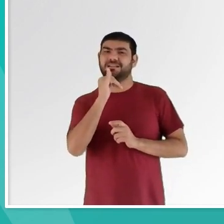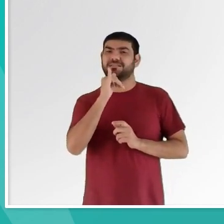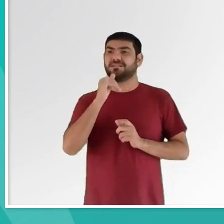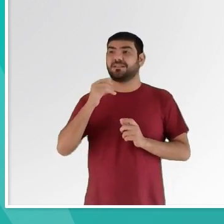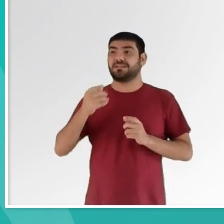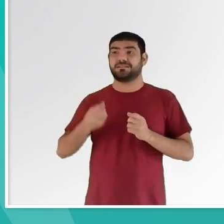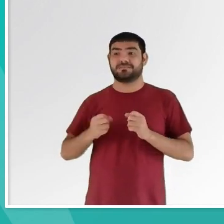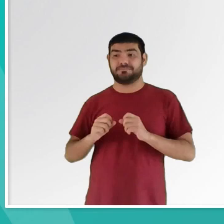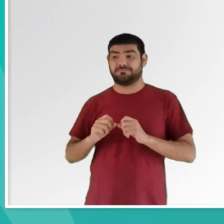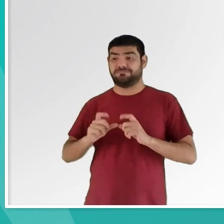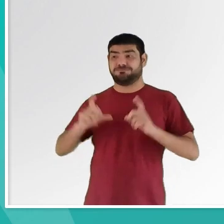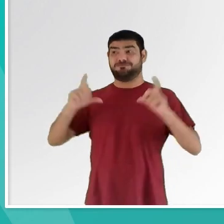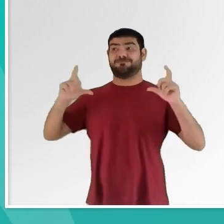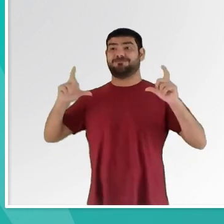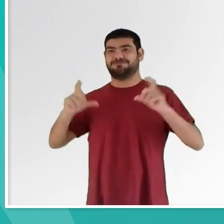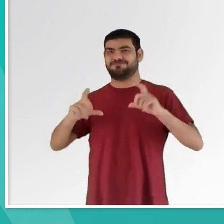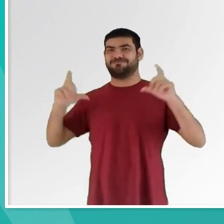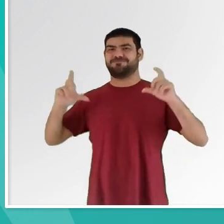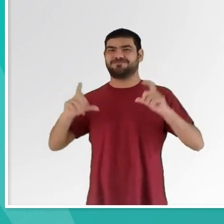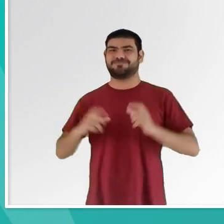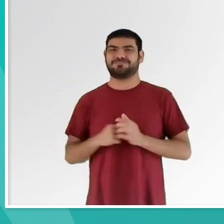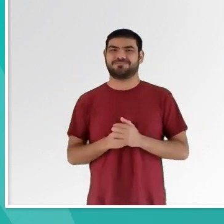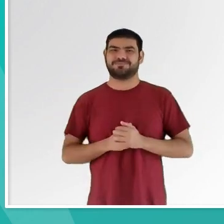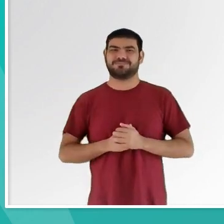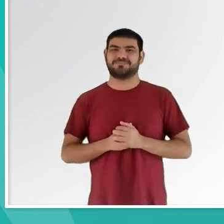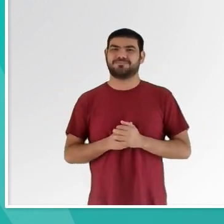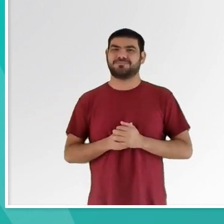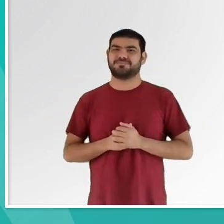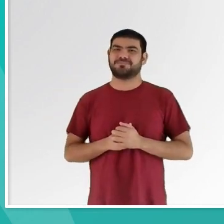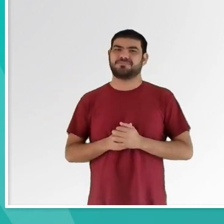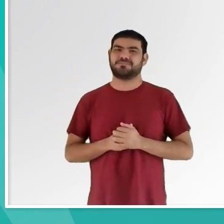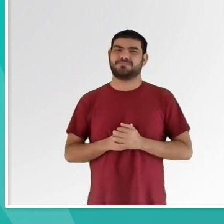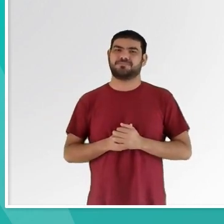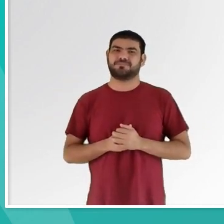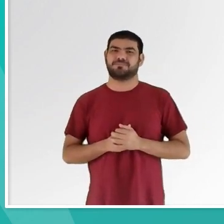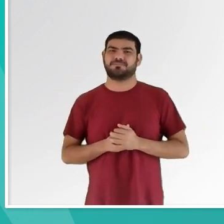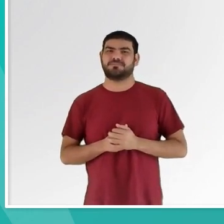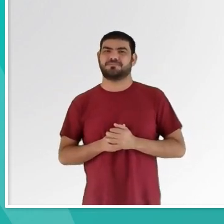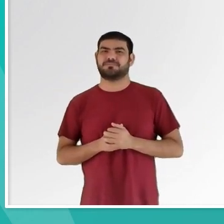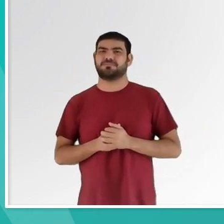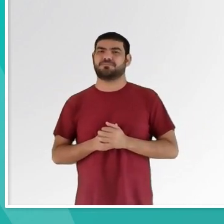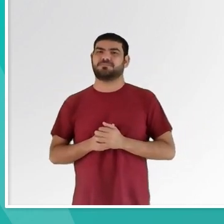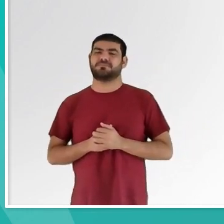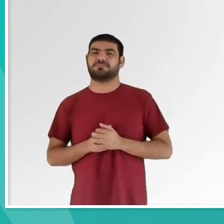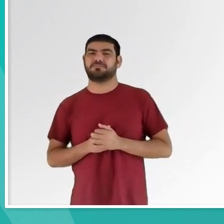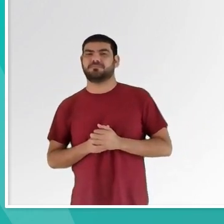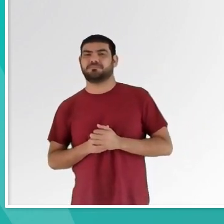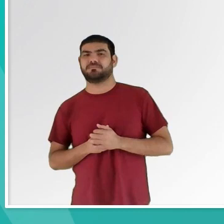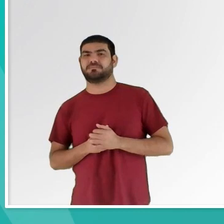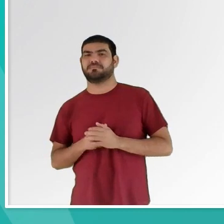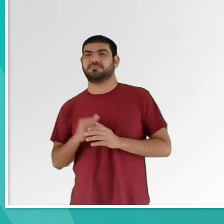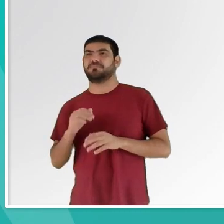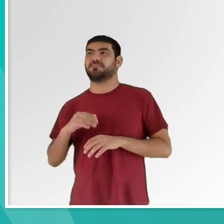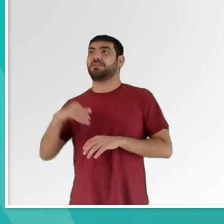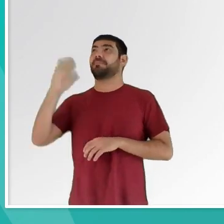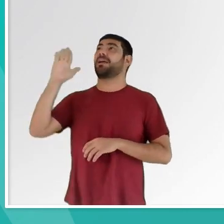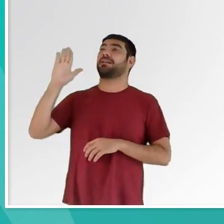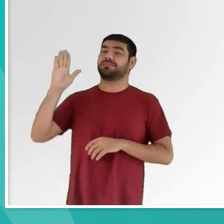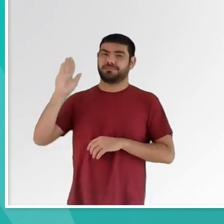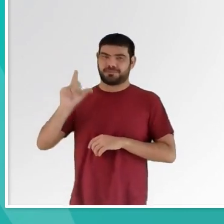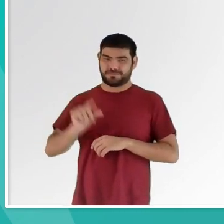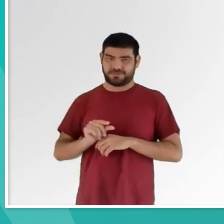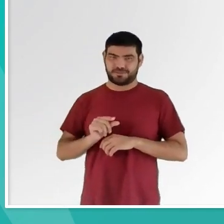gente trabalha exatamente esse conceito, né? De exagerar, tanto para mais ou para menos. O processo